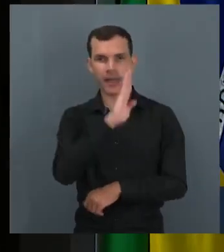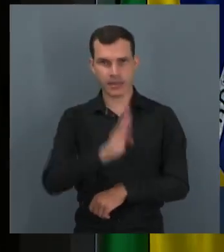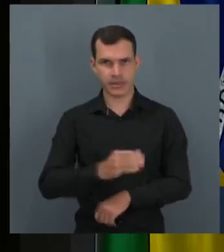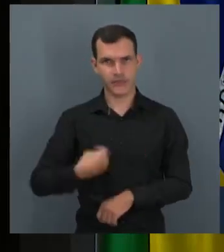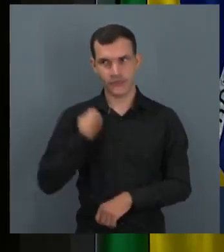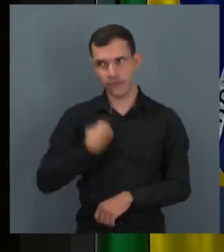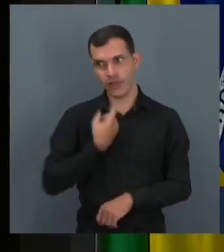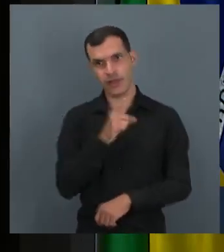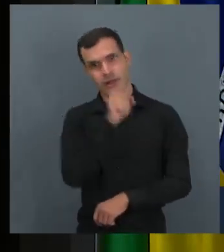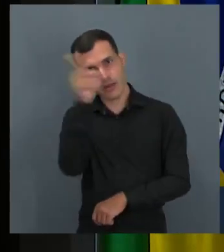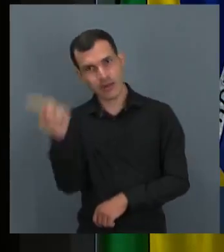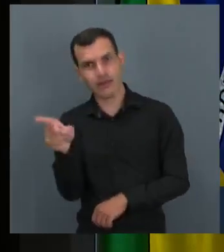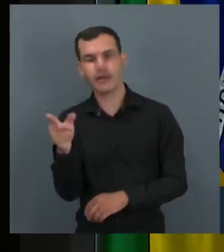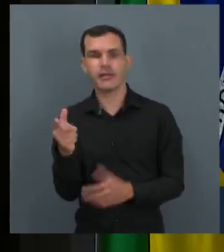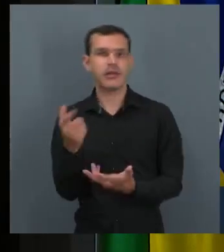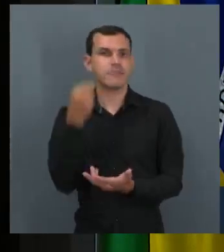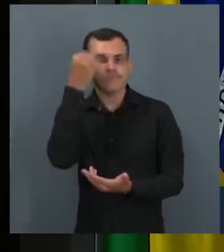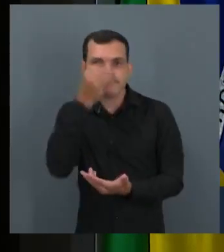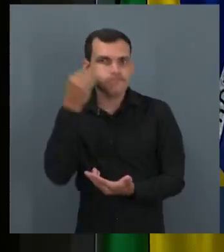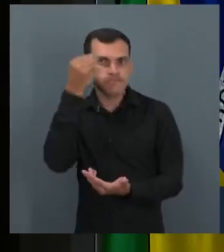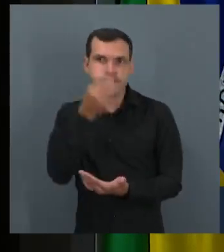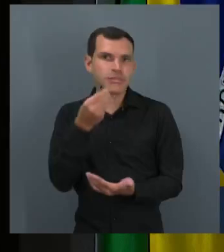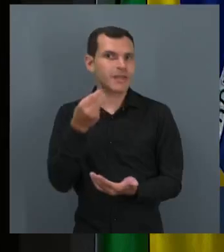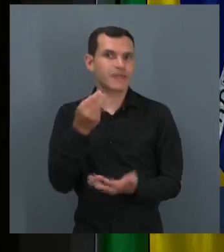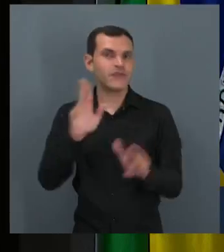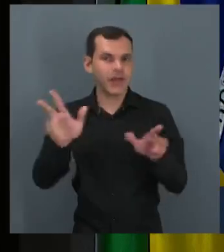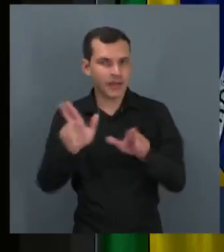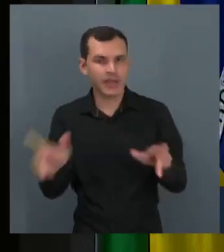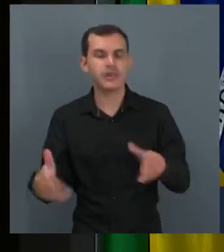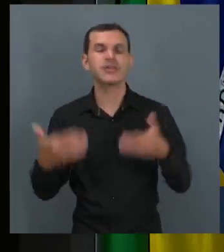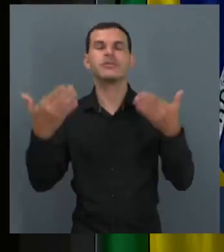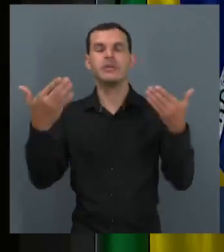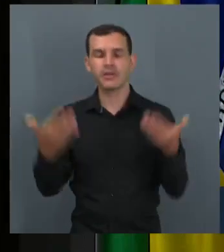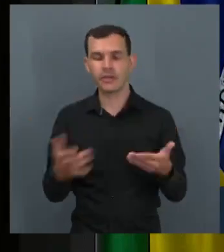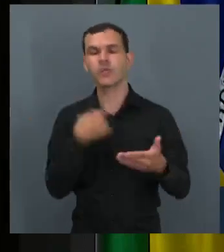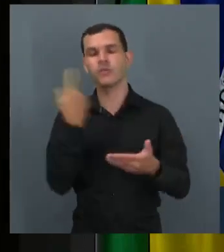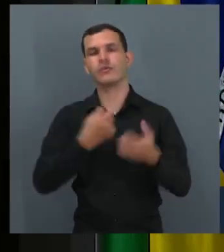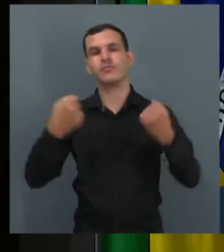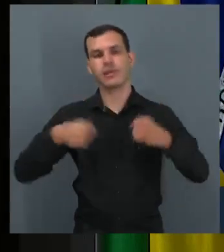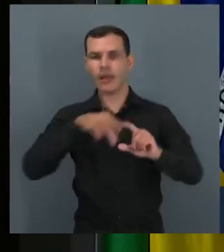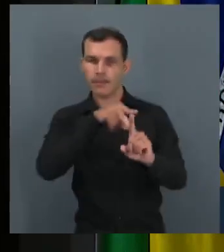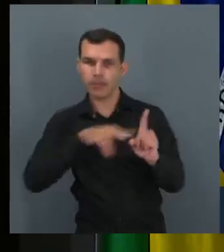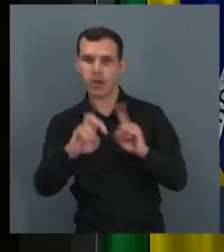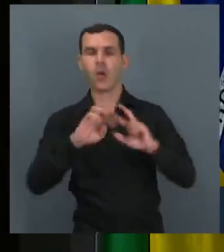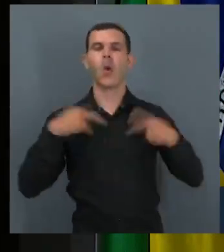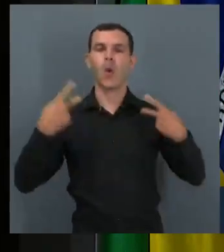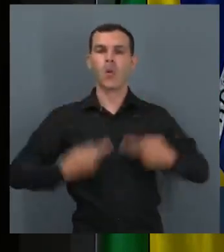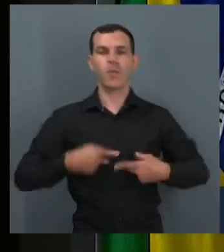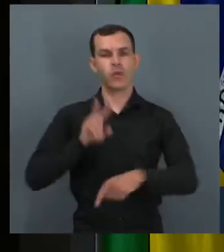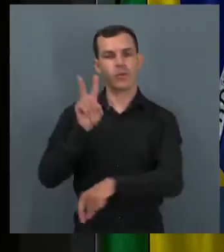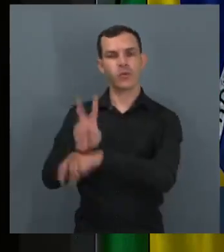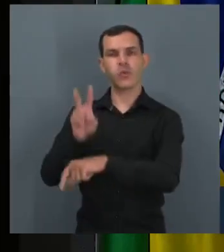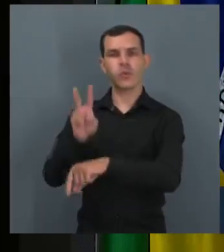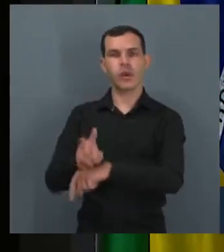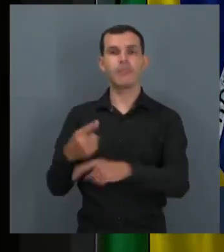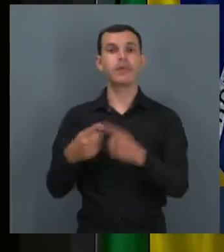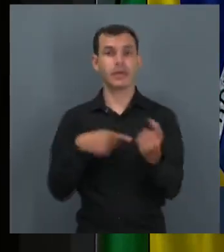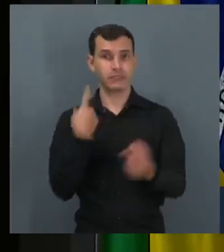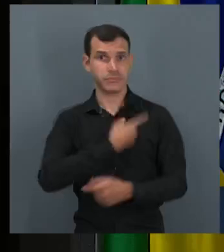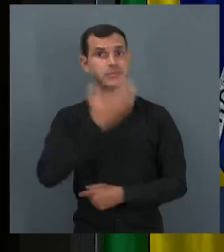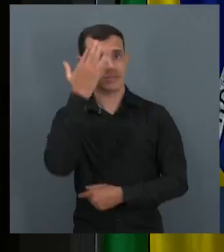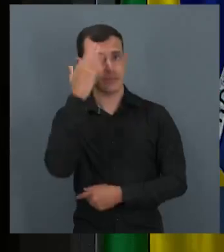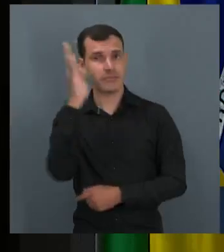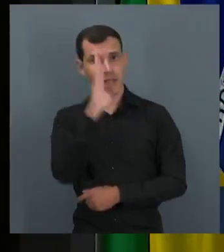de vivência. Então, nós precisamos ter esse olhar humano, cuidadoso, porque a gente sabe o que está acontecendo no